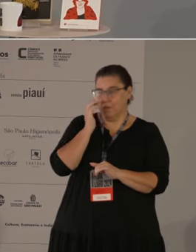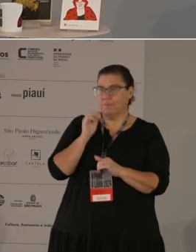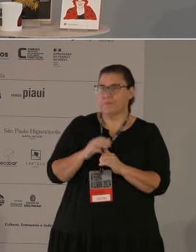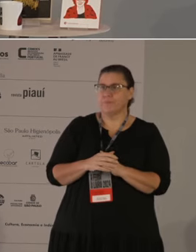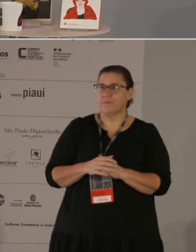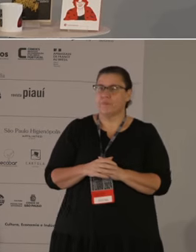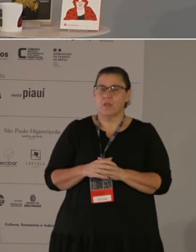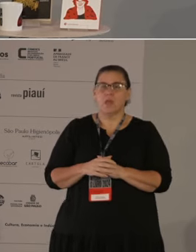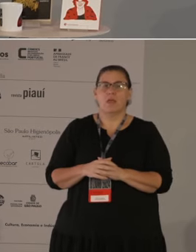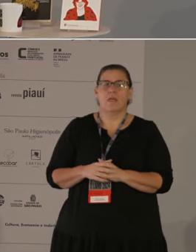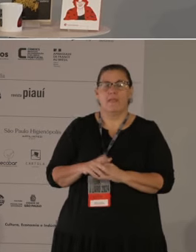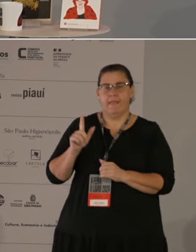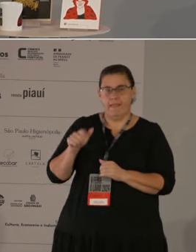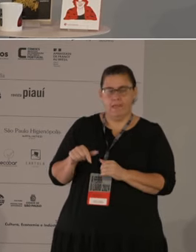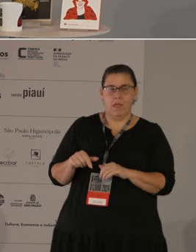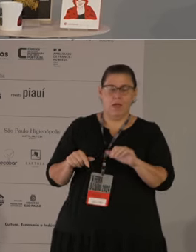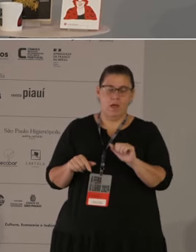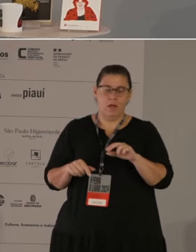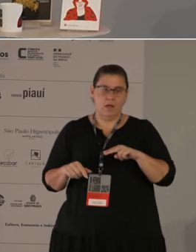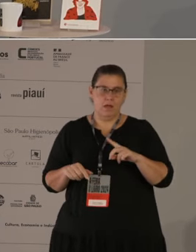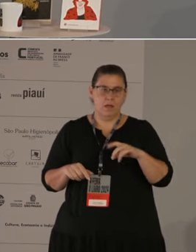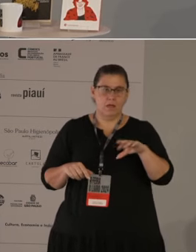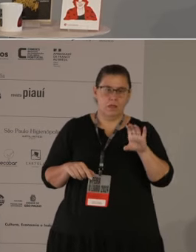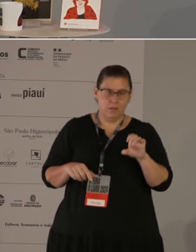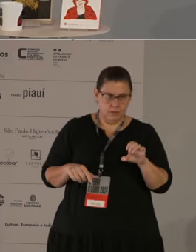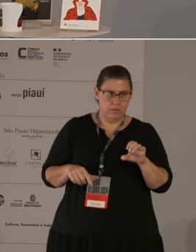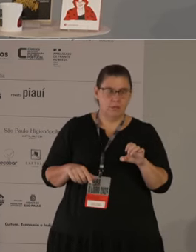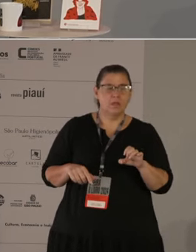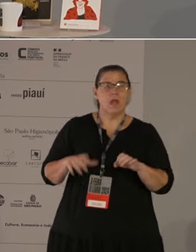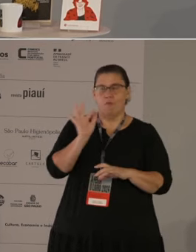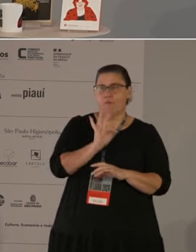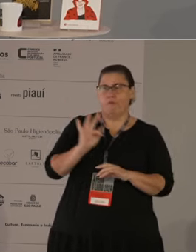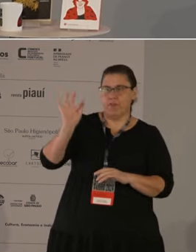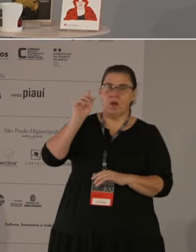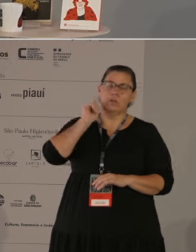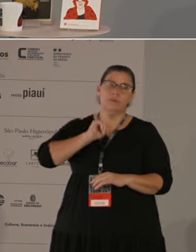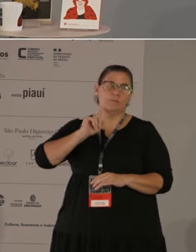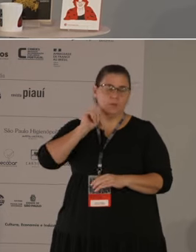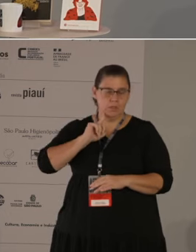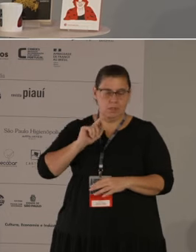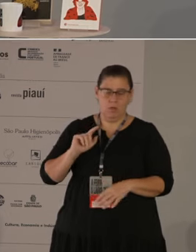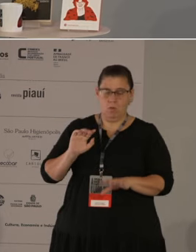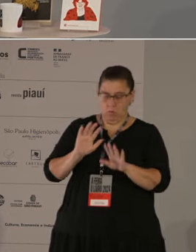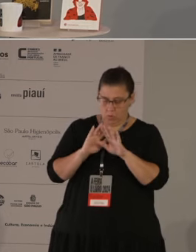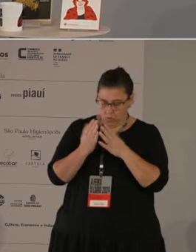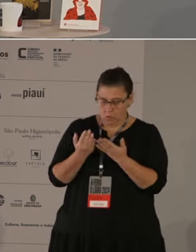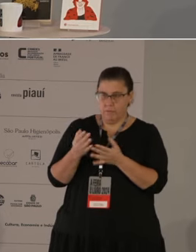dos trabalhos da NIED é o André Prus, né, arqueólogo da Federal de Minas Gerais, autor do livro,